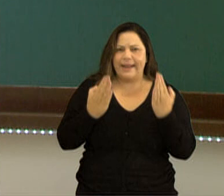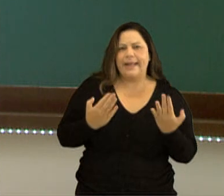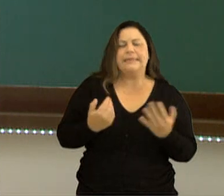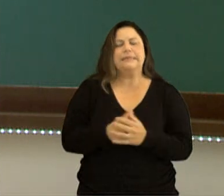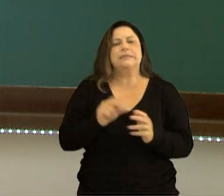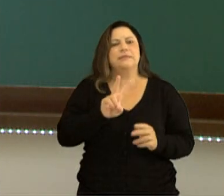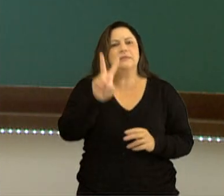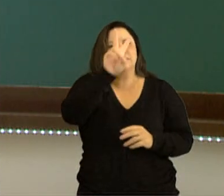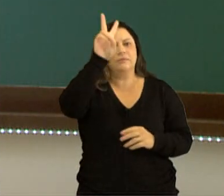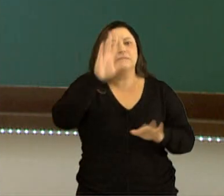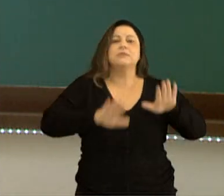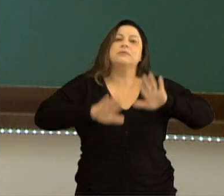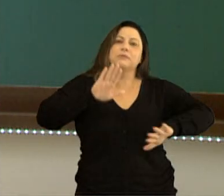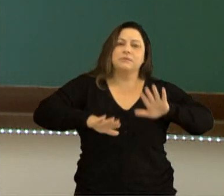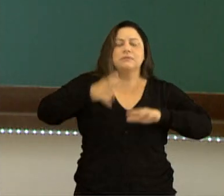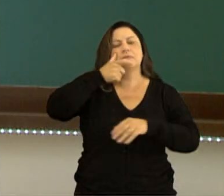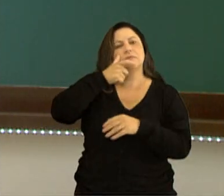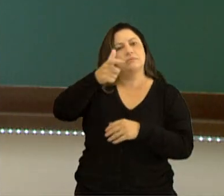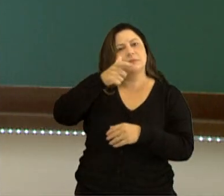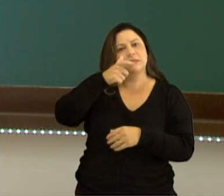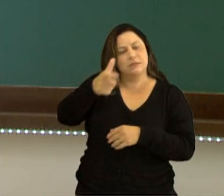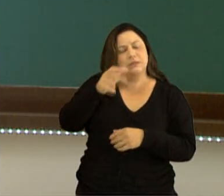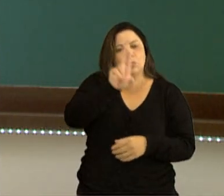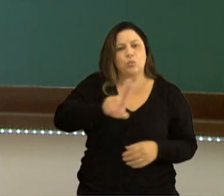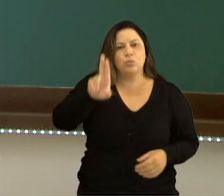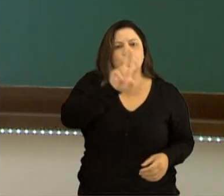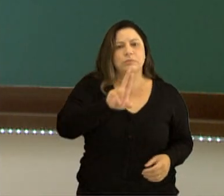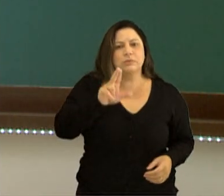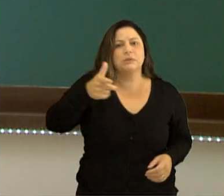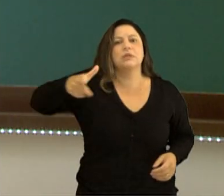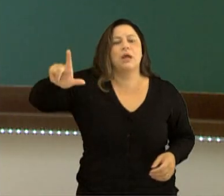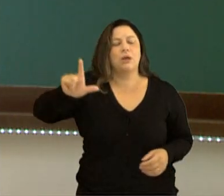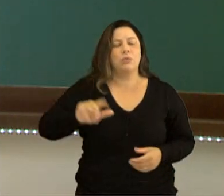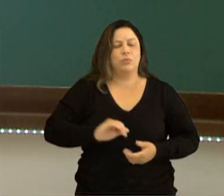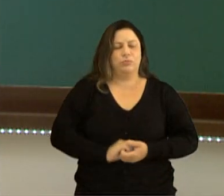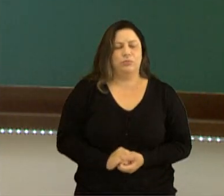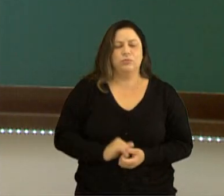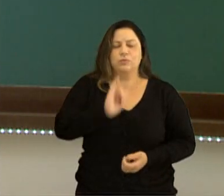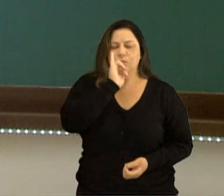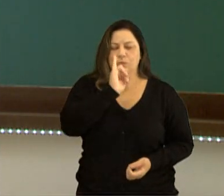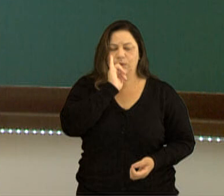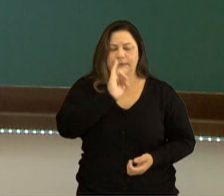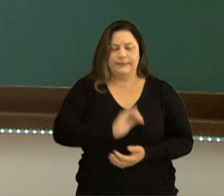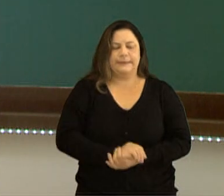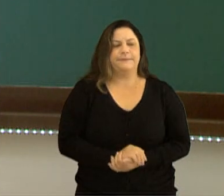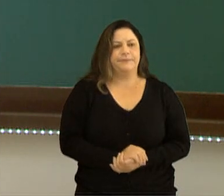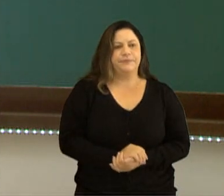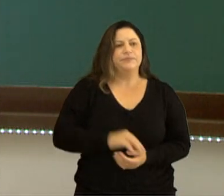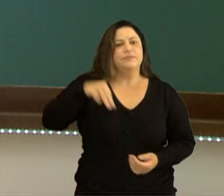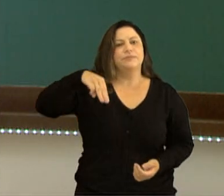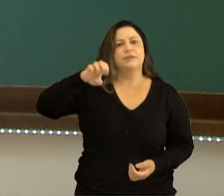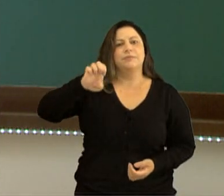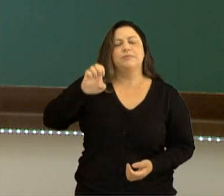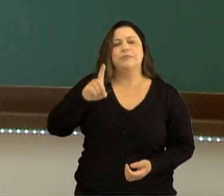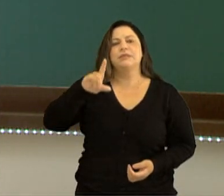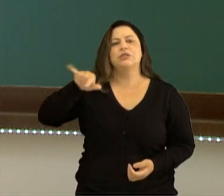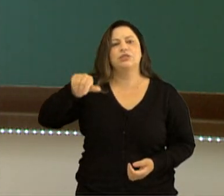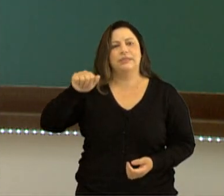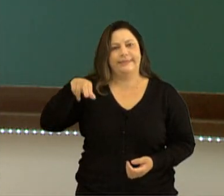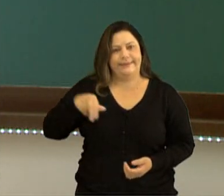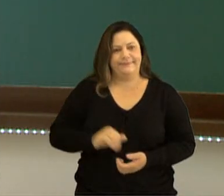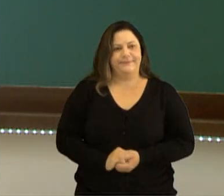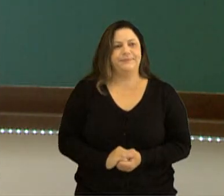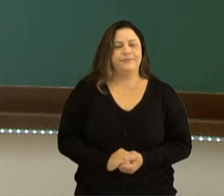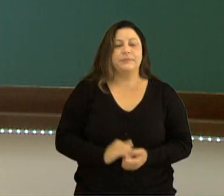às vezes, é mais interessante a gente utilizar outros dispositivos. Por exemplo, a mediana. Que a mediana a